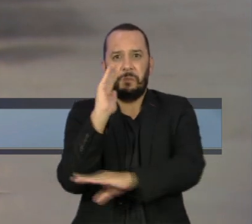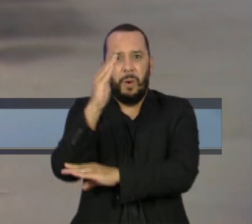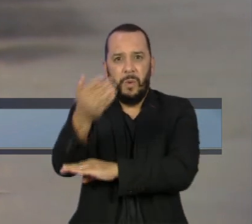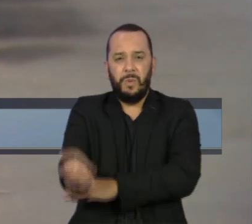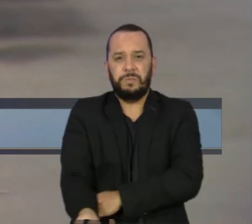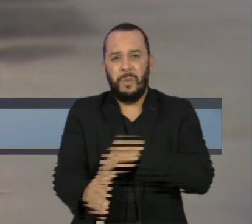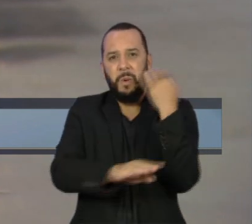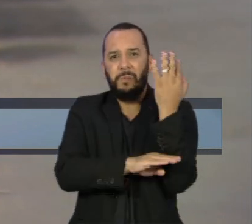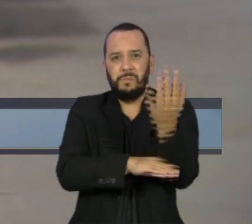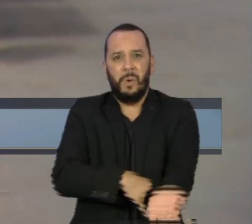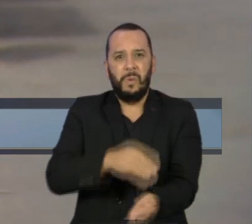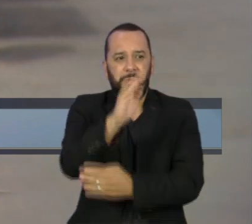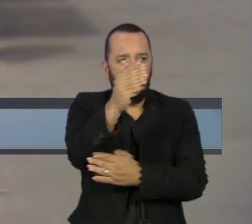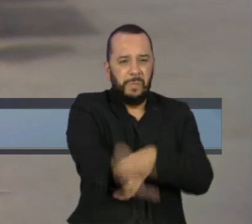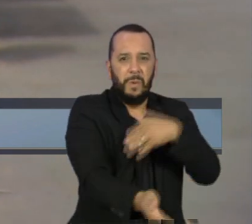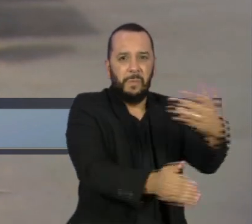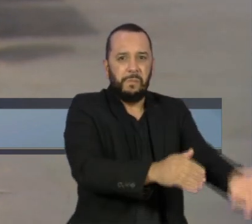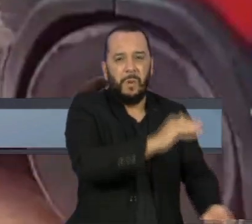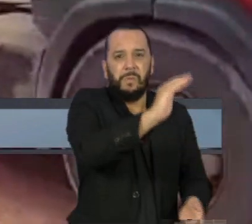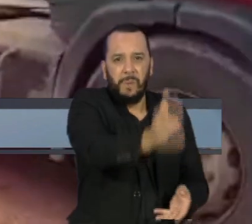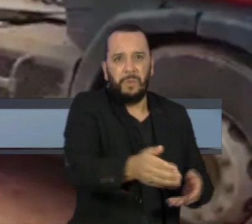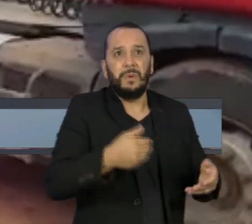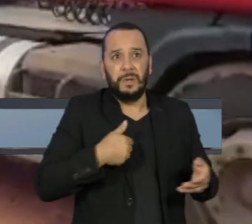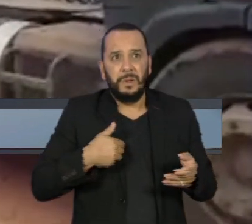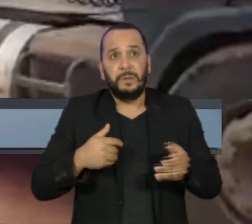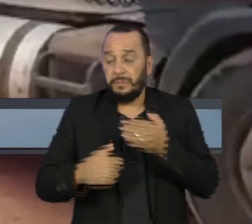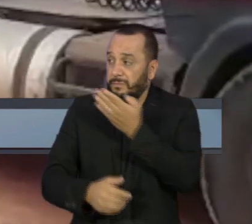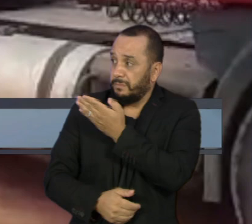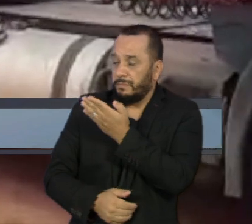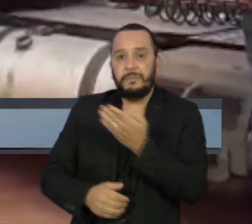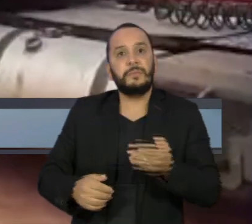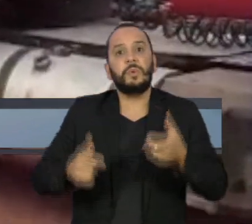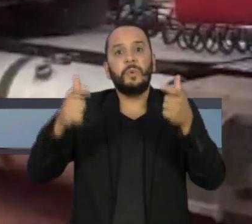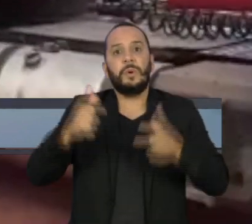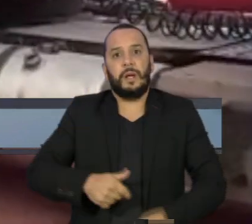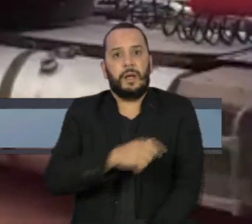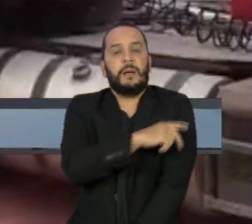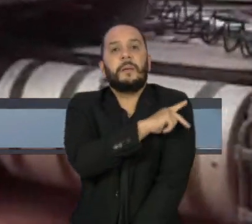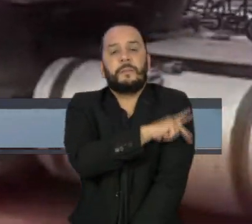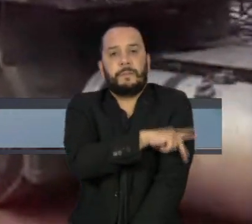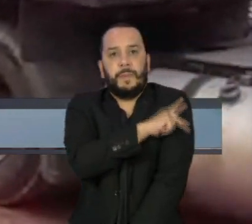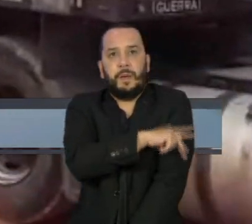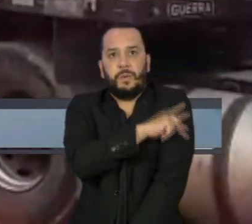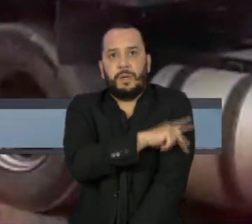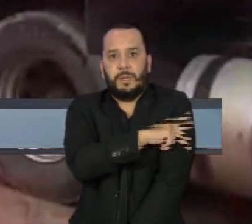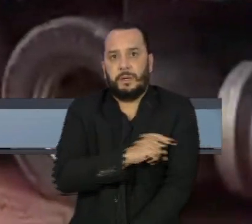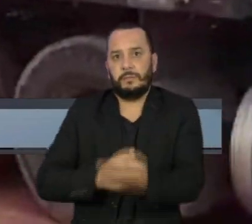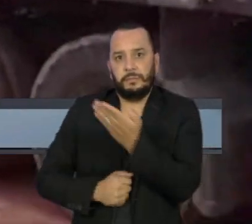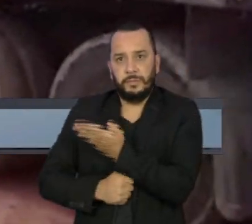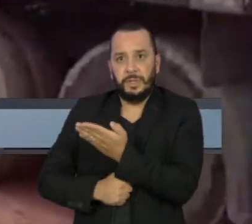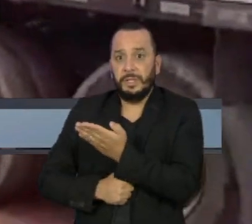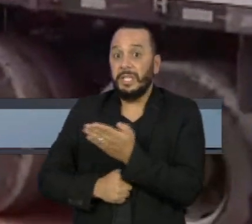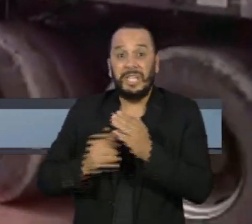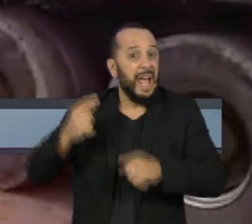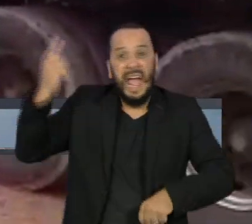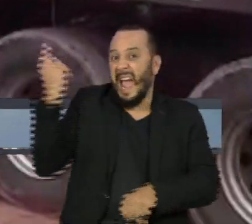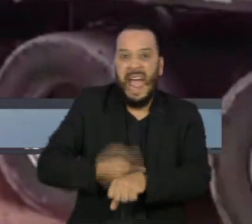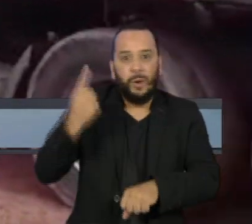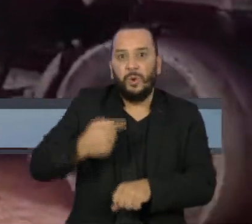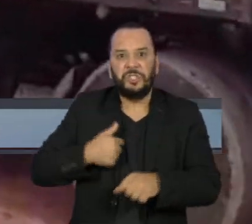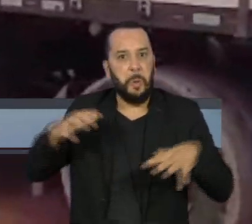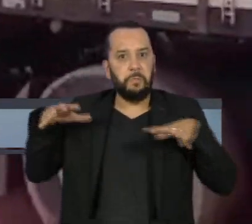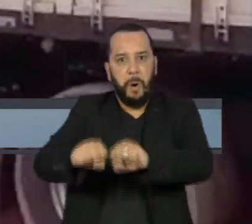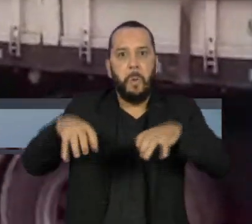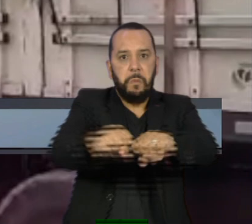Federal nas rodovias que cortam o estado do Piauí segundo a PRF foi a maior apreensão de madeira